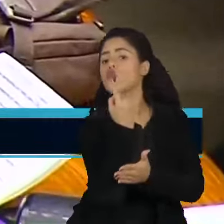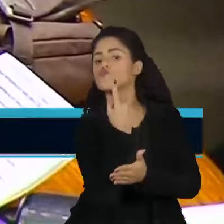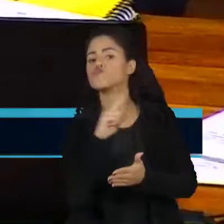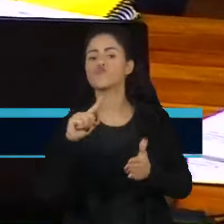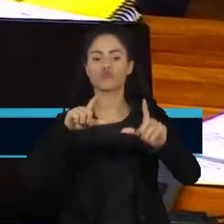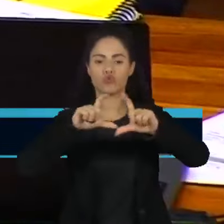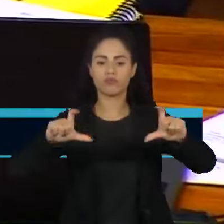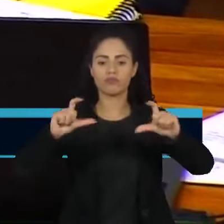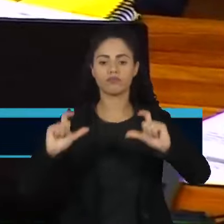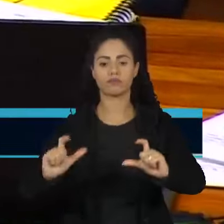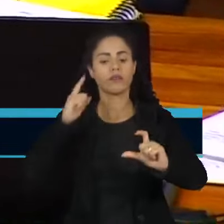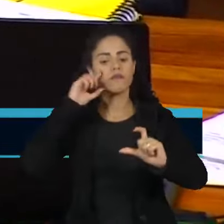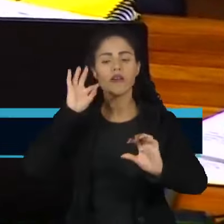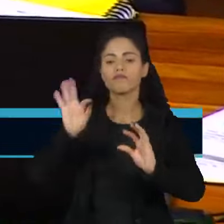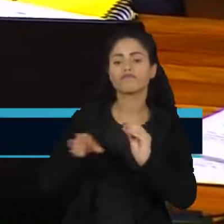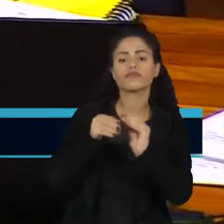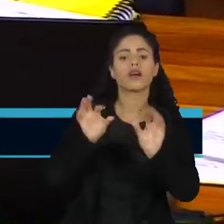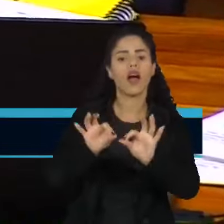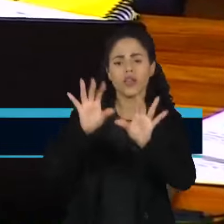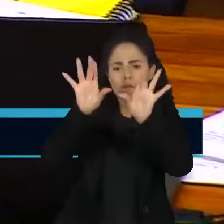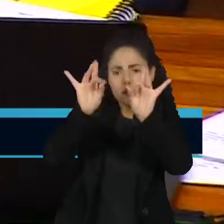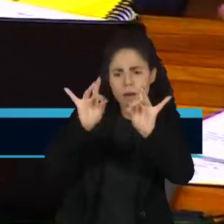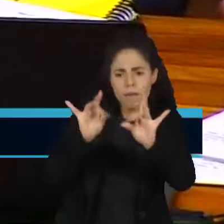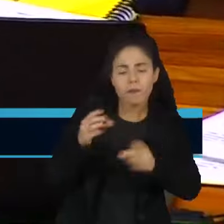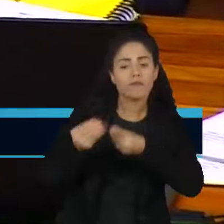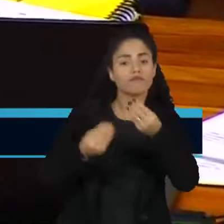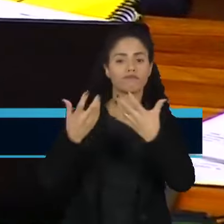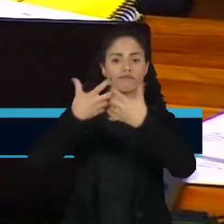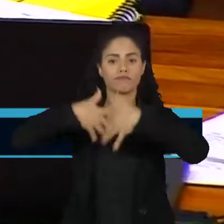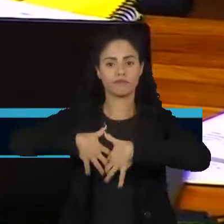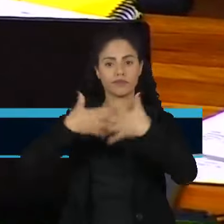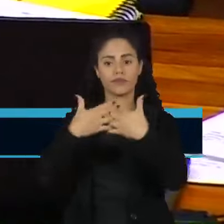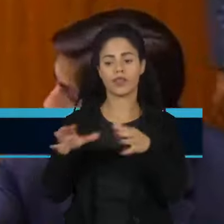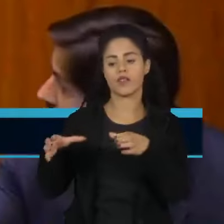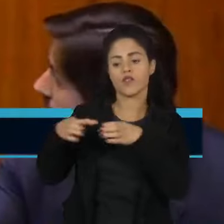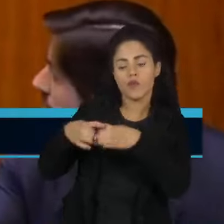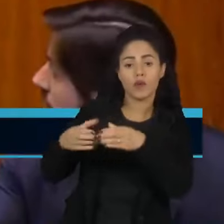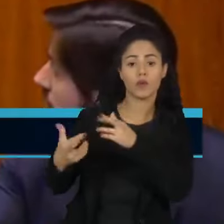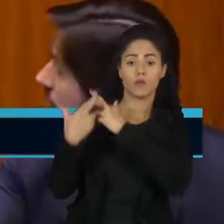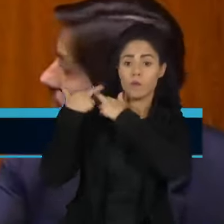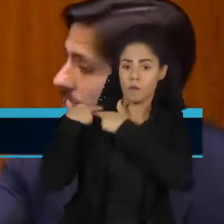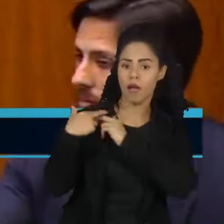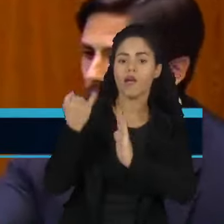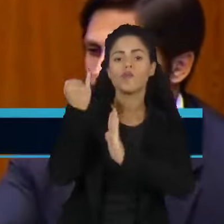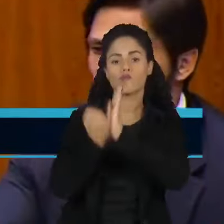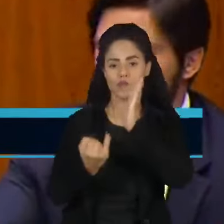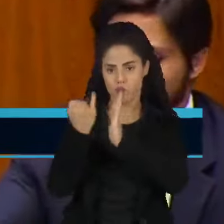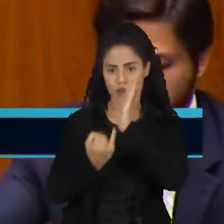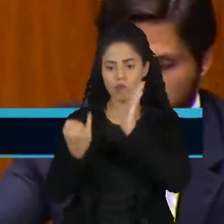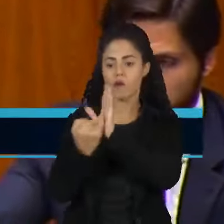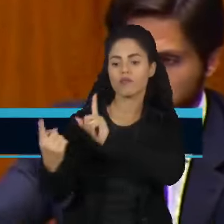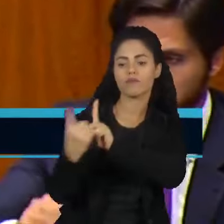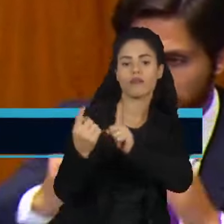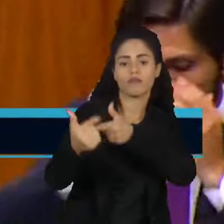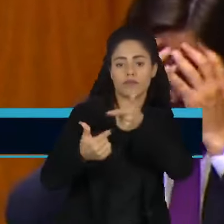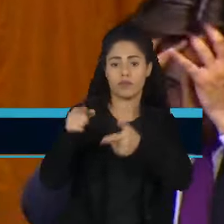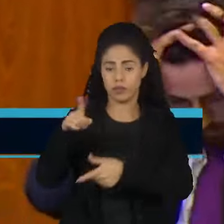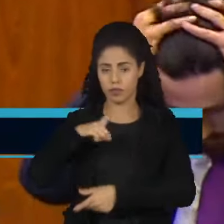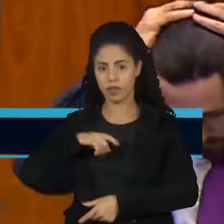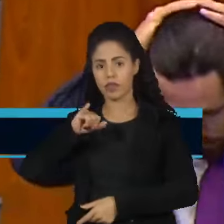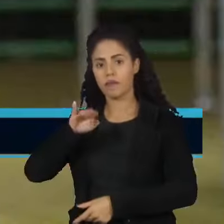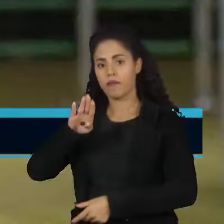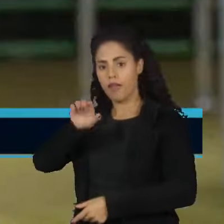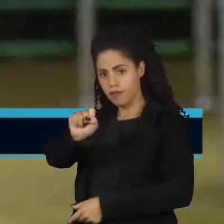de lei complementar, que detalha o funcionamento do Comitê Gestor do Imposto sobre Bens e Serviços, o